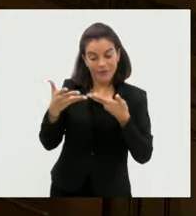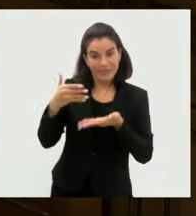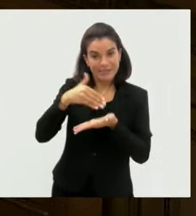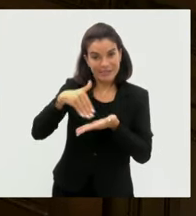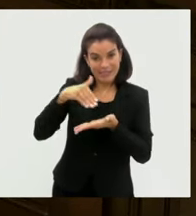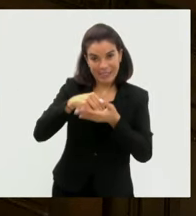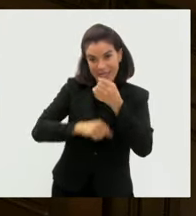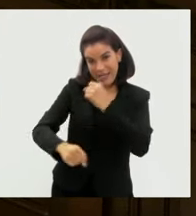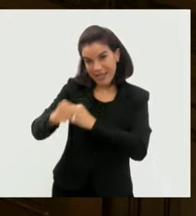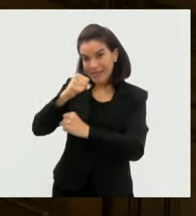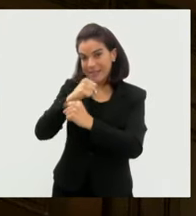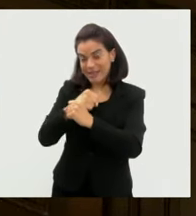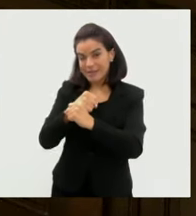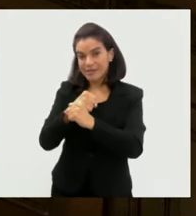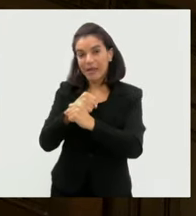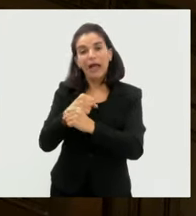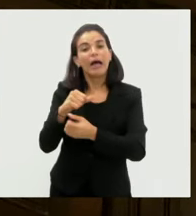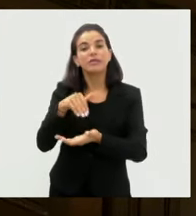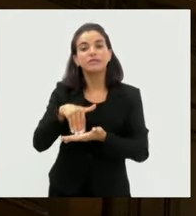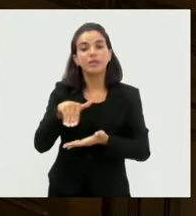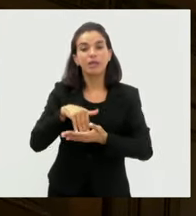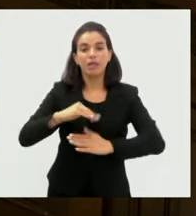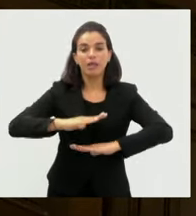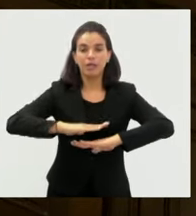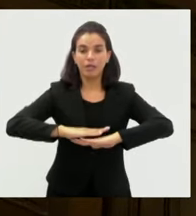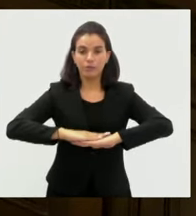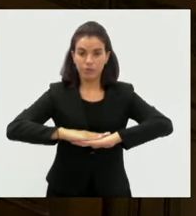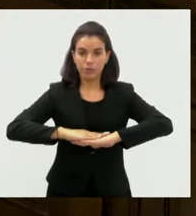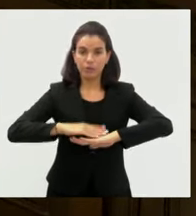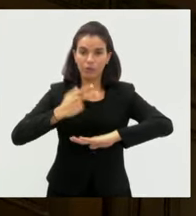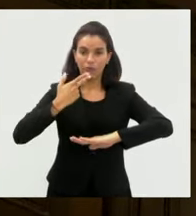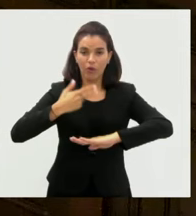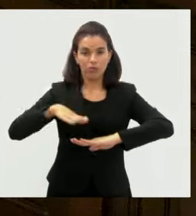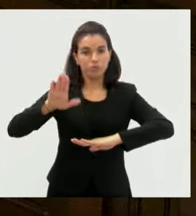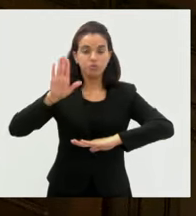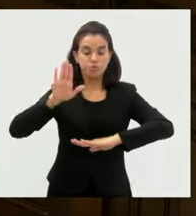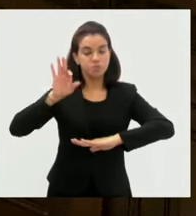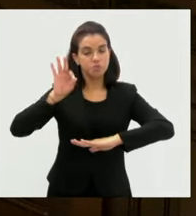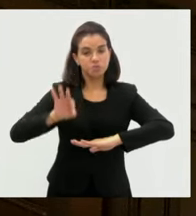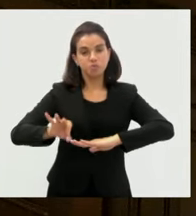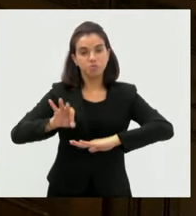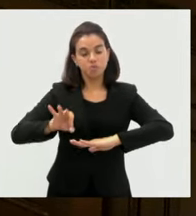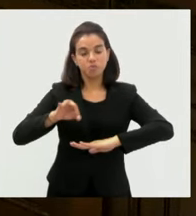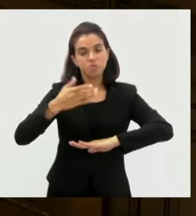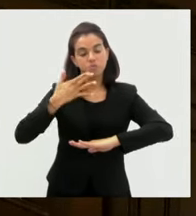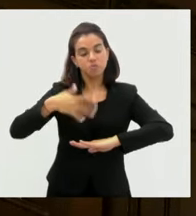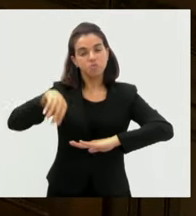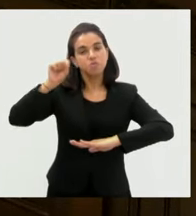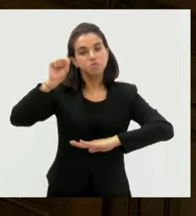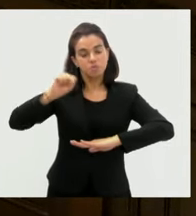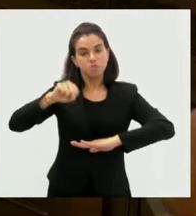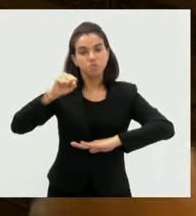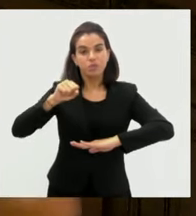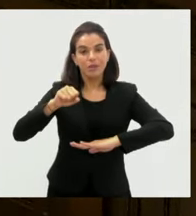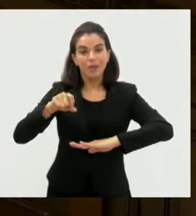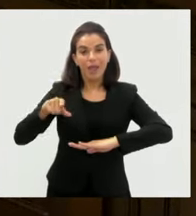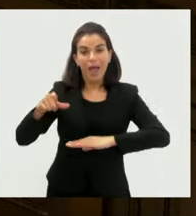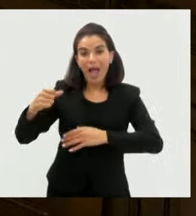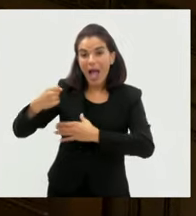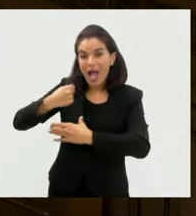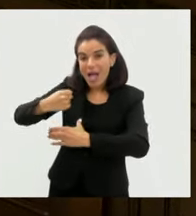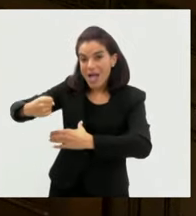passado e a secretária confessou na CPI que as cantinas não havia